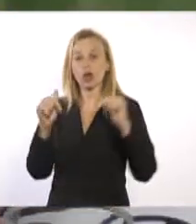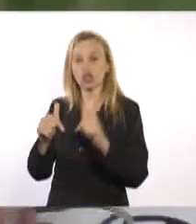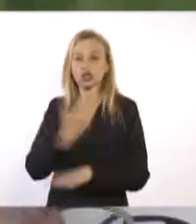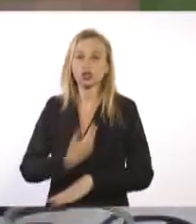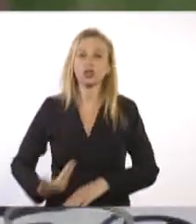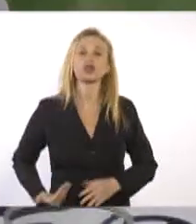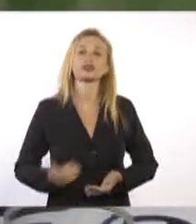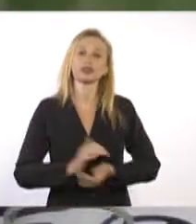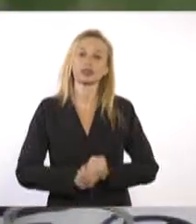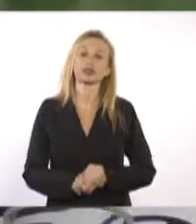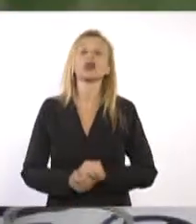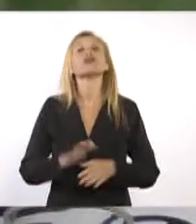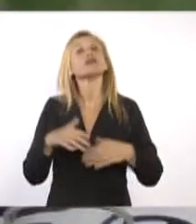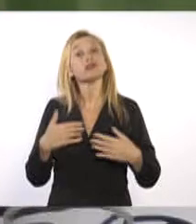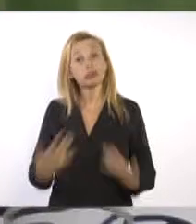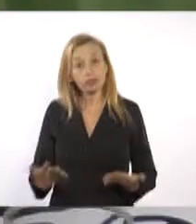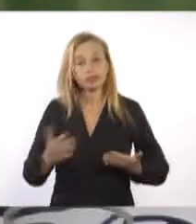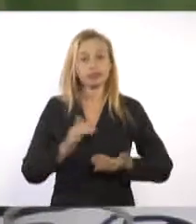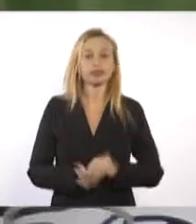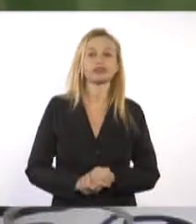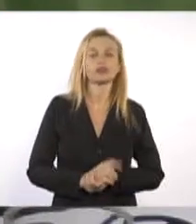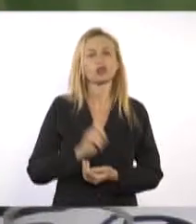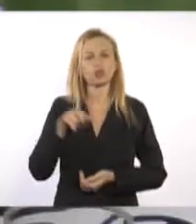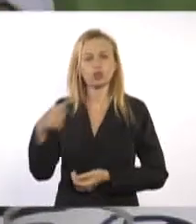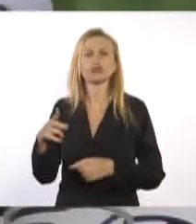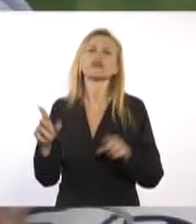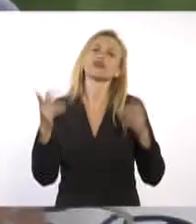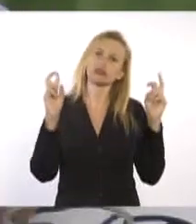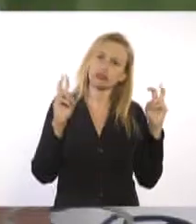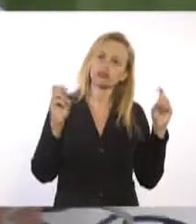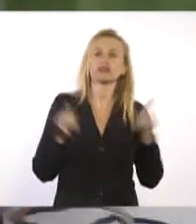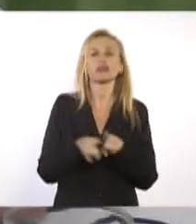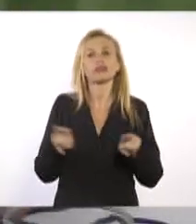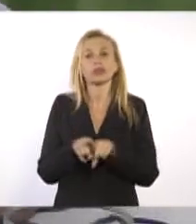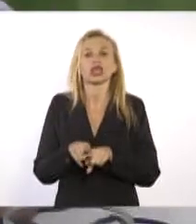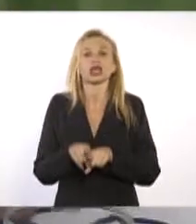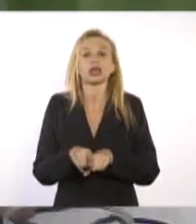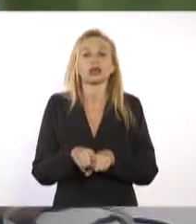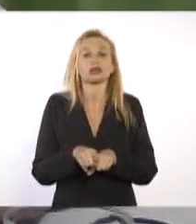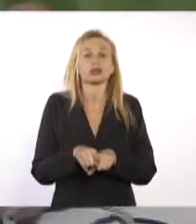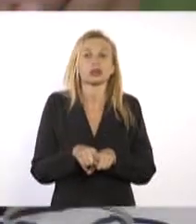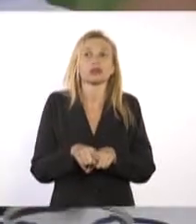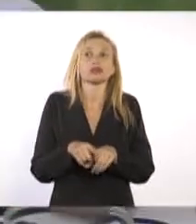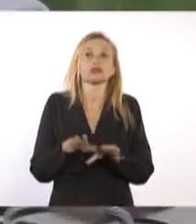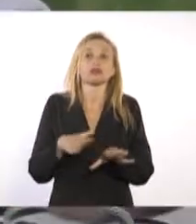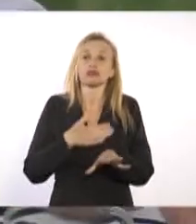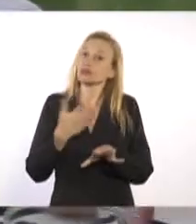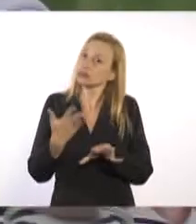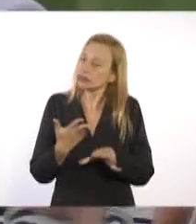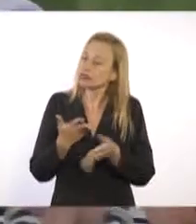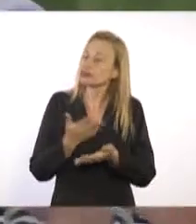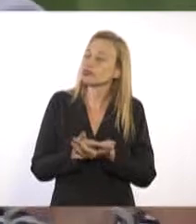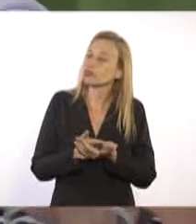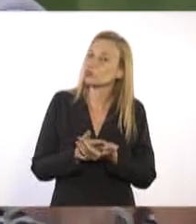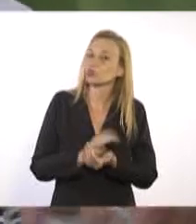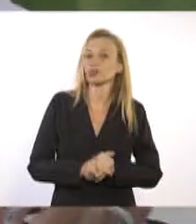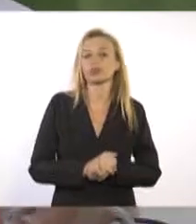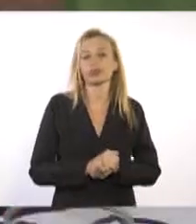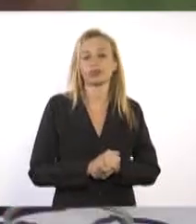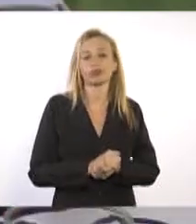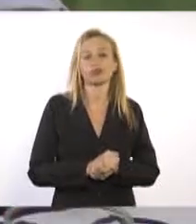fazê-lo. Entretanto, tem um outro elemento que eu acho que espanca com certa nitidez